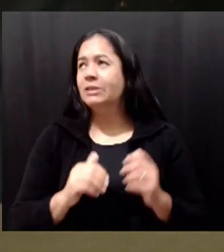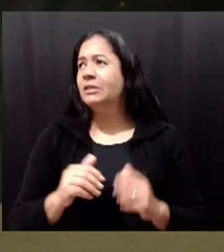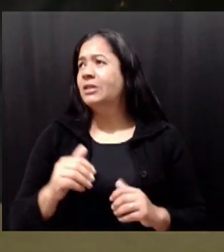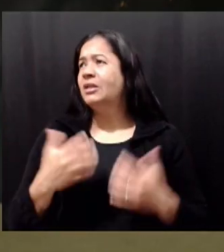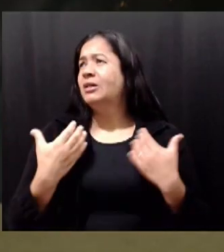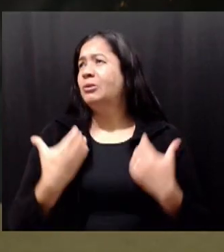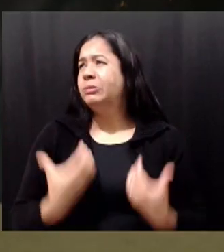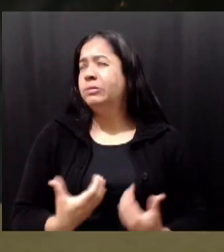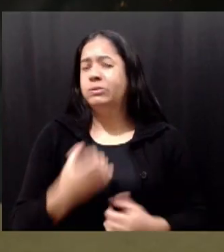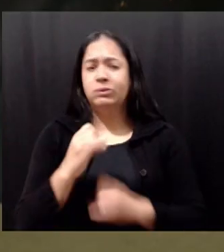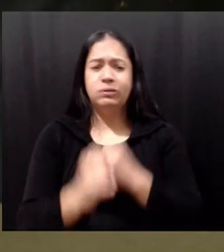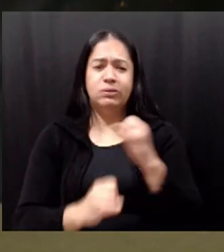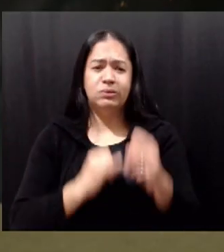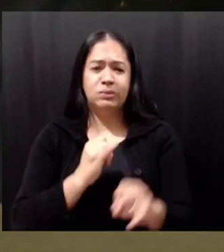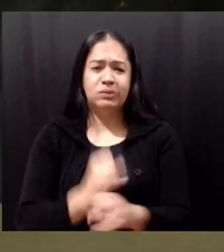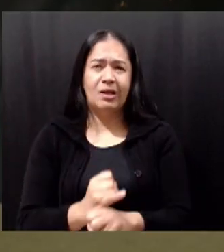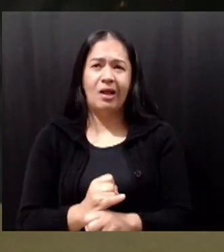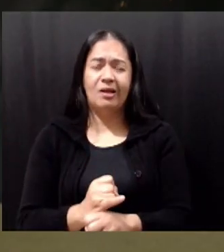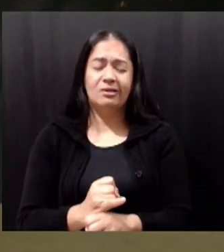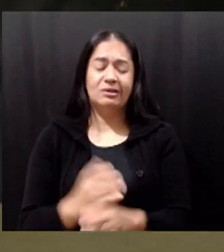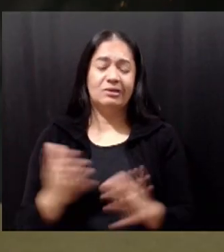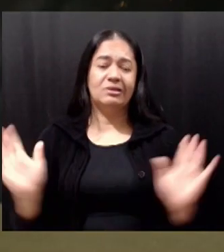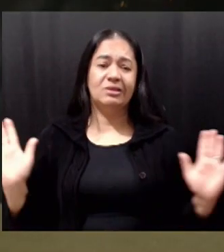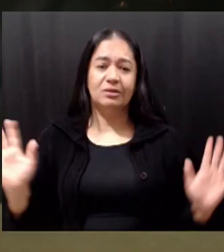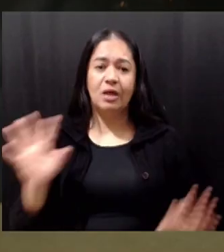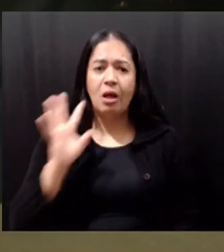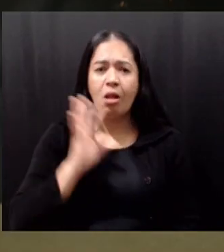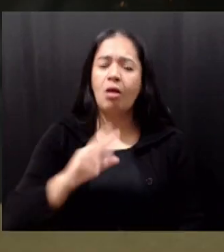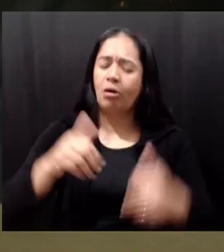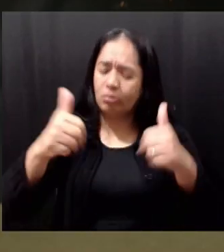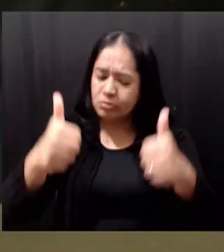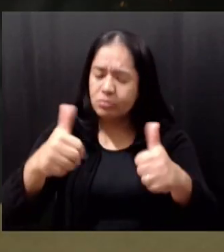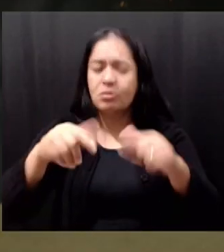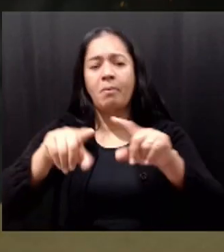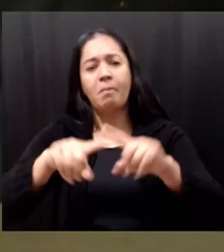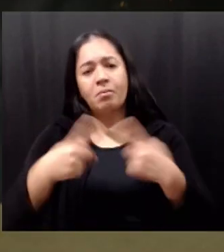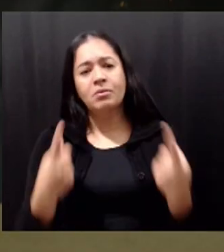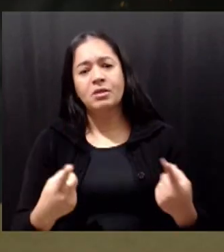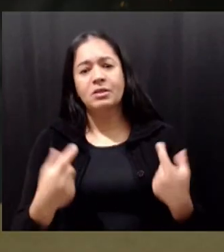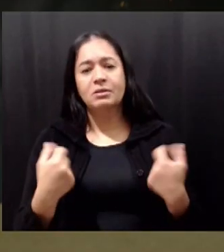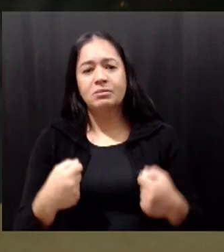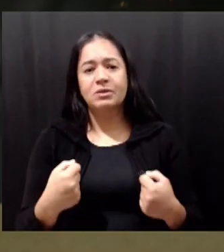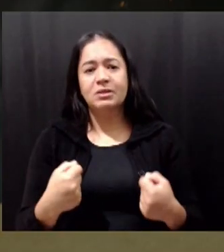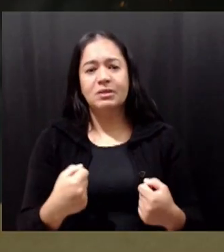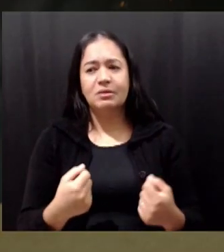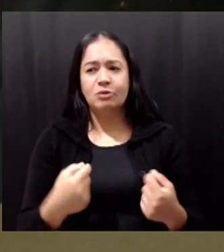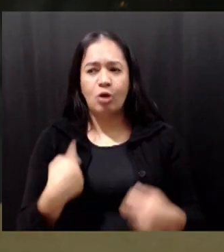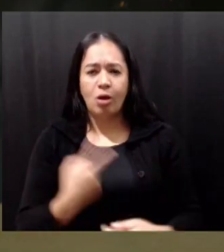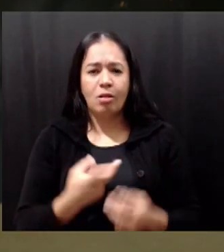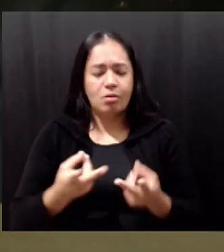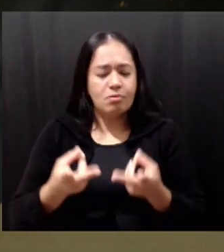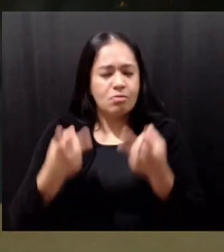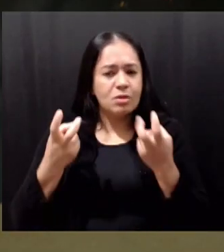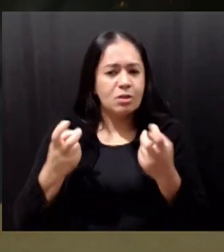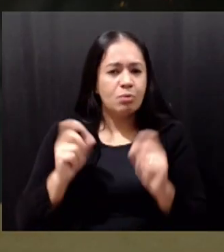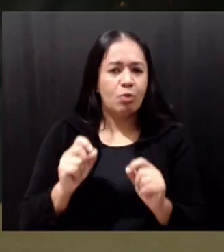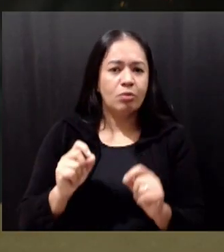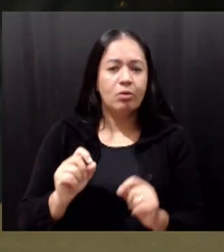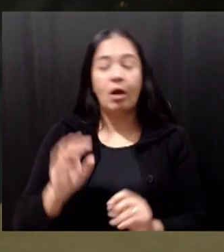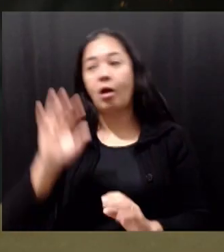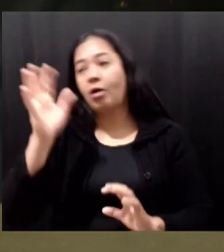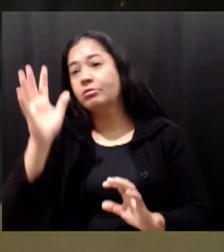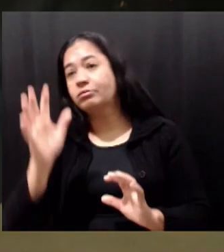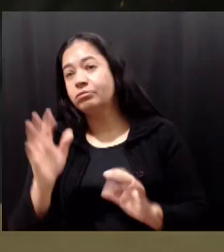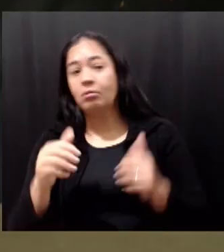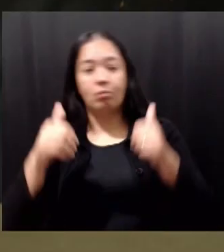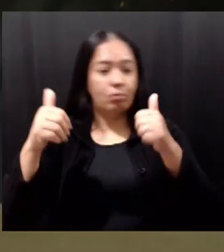que saturado. É legal, só que a gente acaba percebendo que tem os prós e tem os contras,